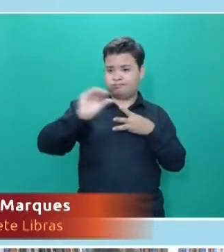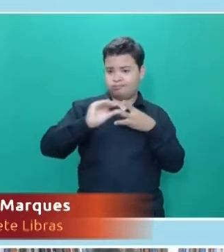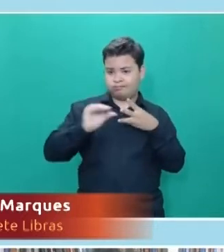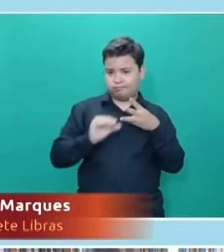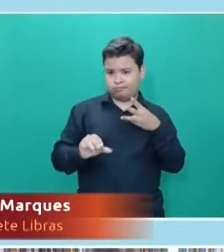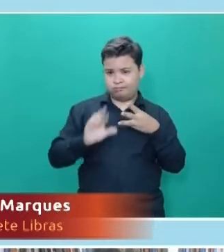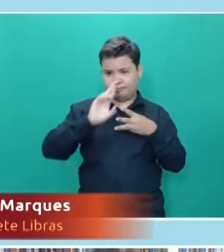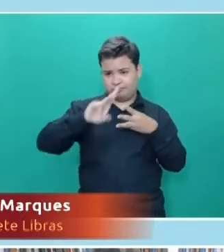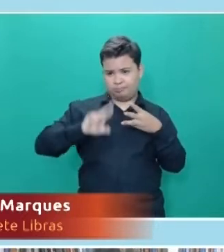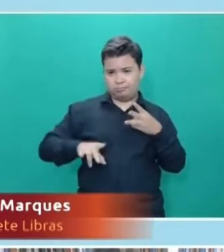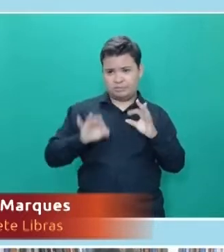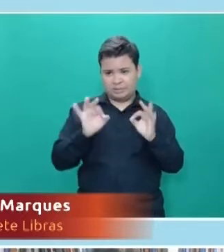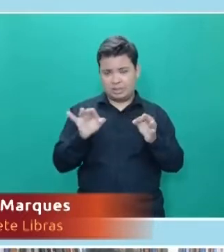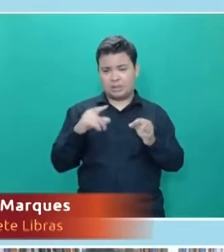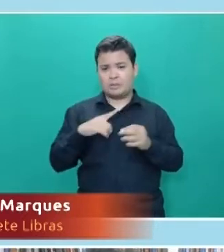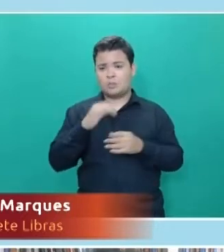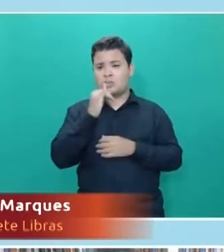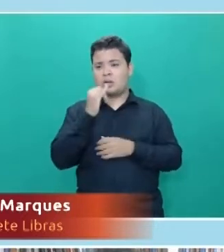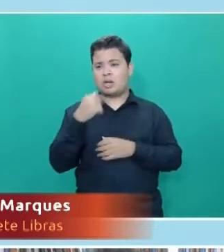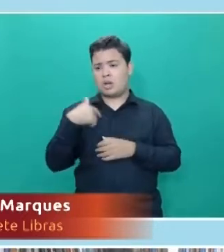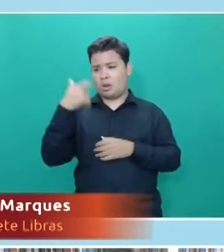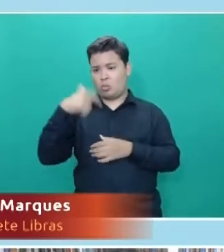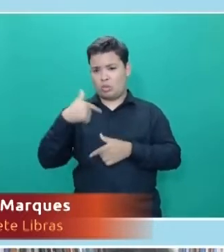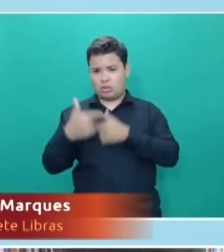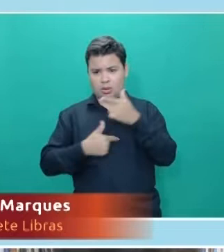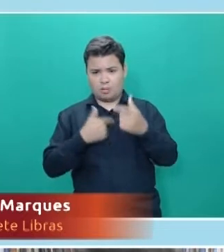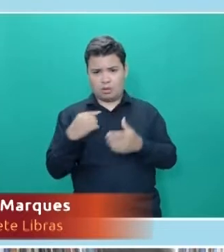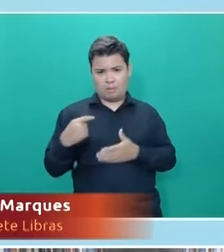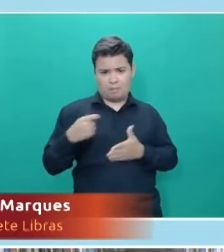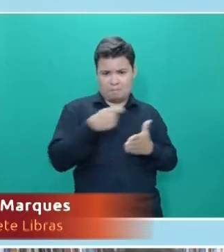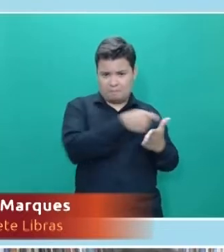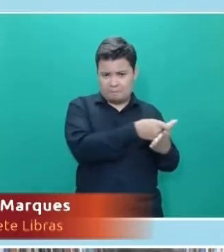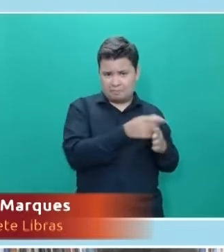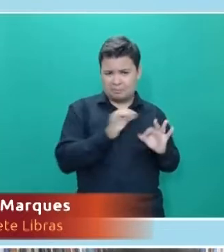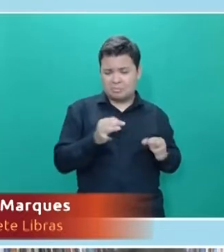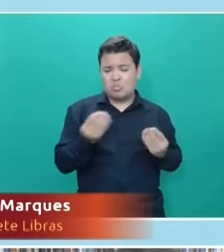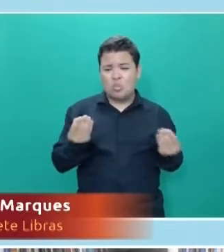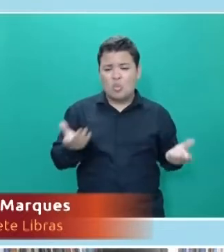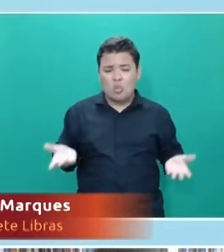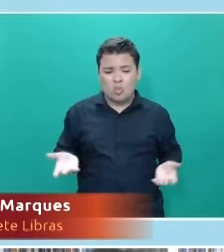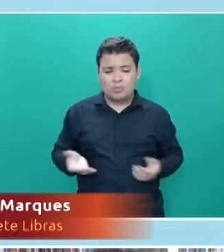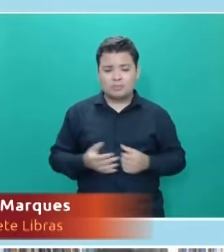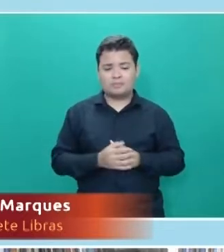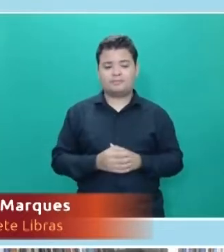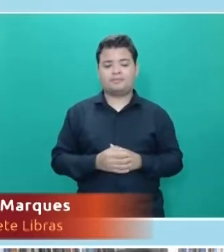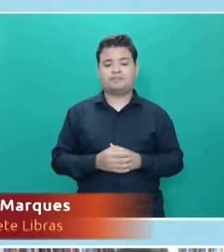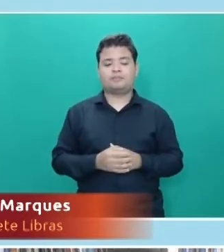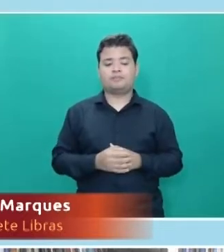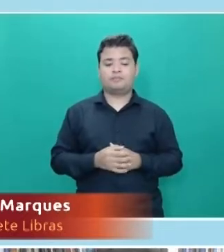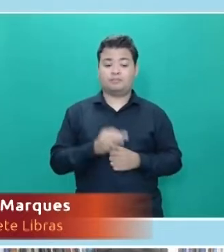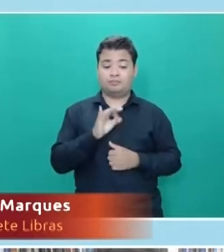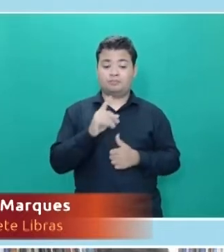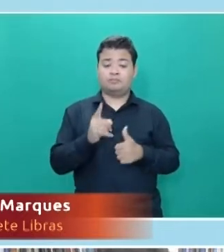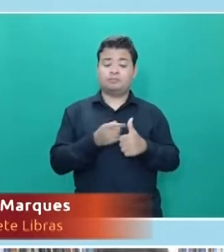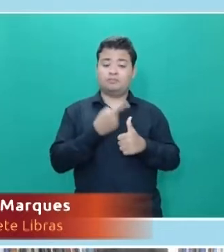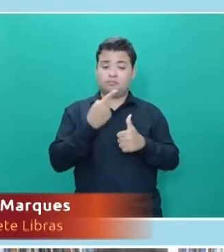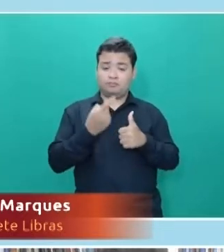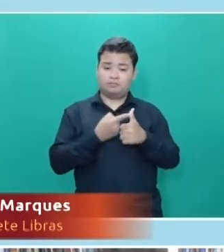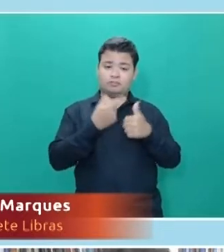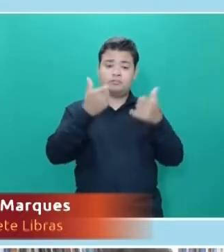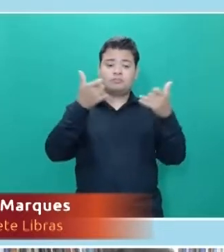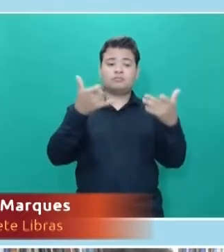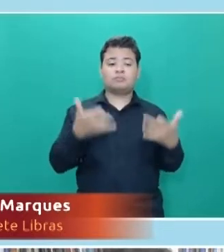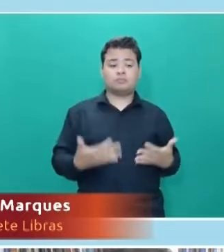próprio trabalhador, né, professor? Oi, Camila, vamos lá. Antes de qualquer coisa, Camila, qual é a